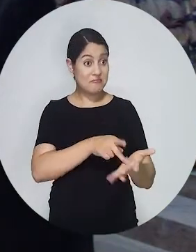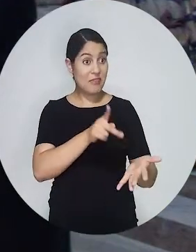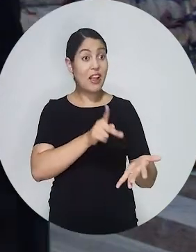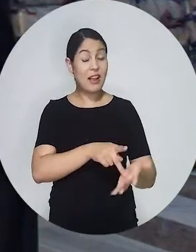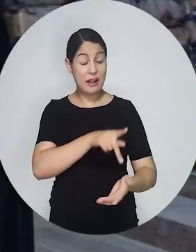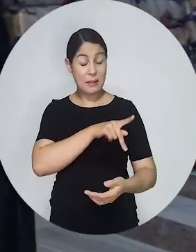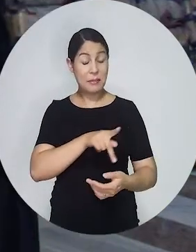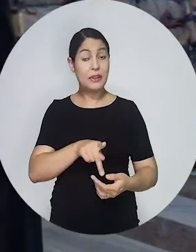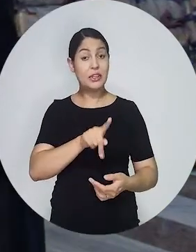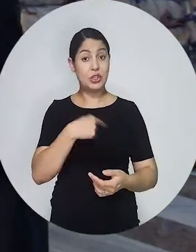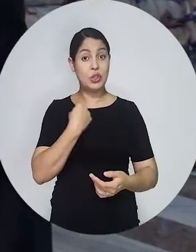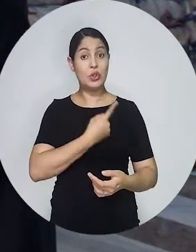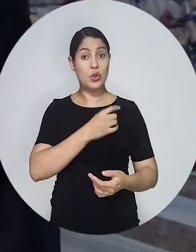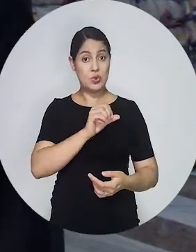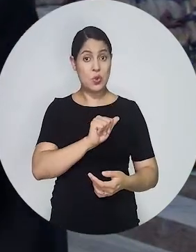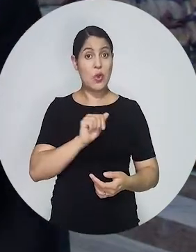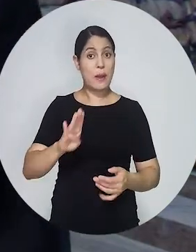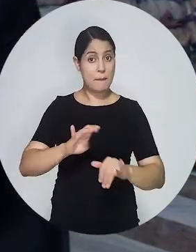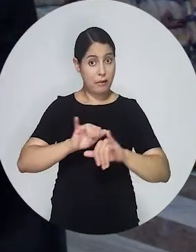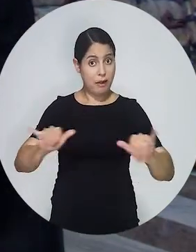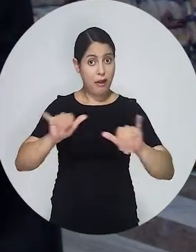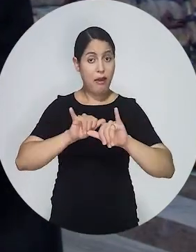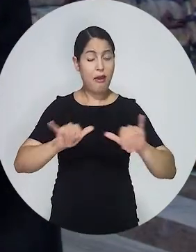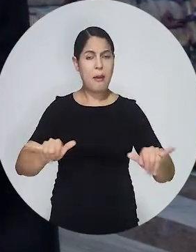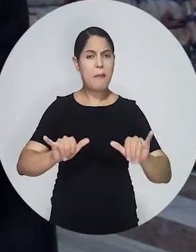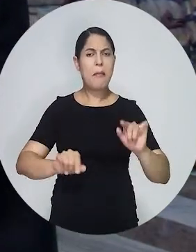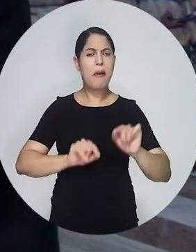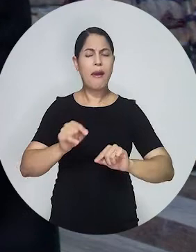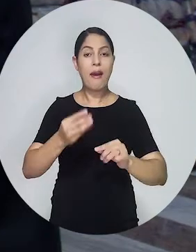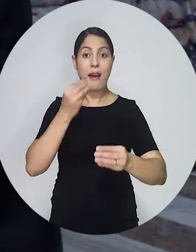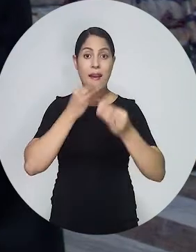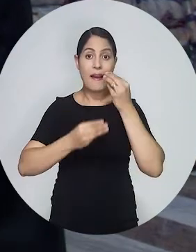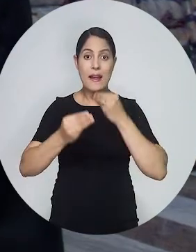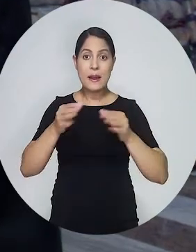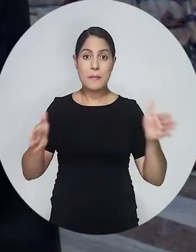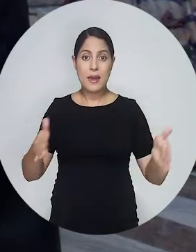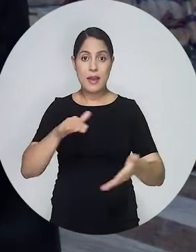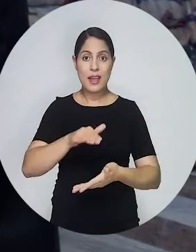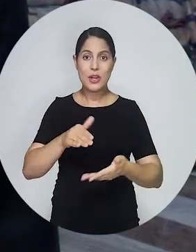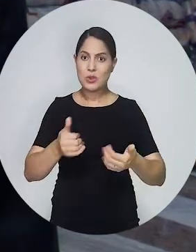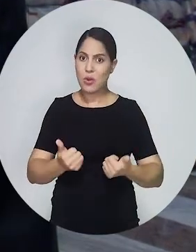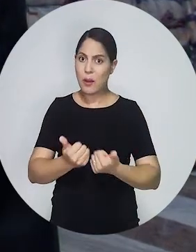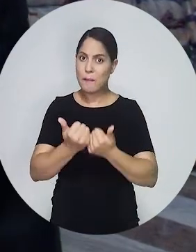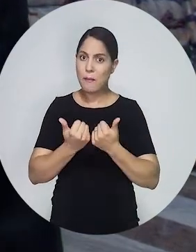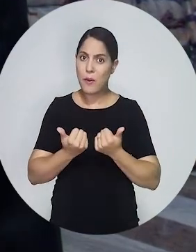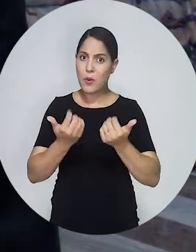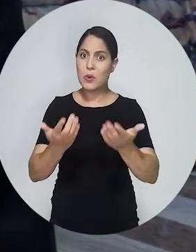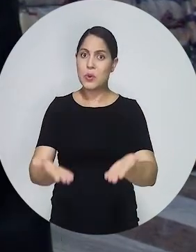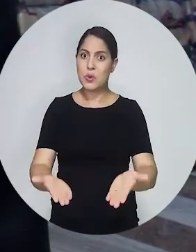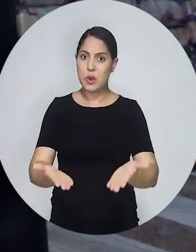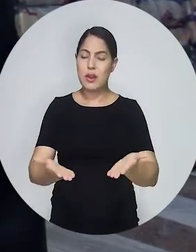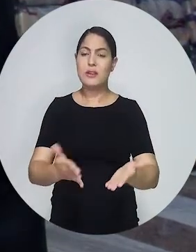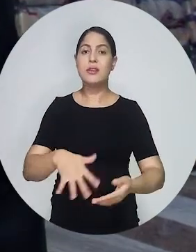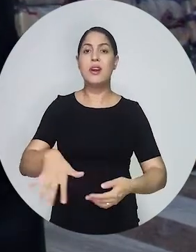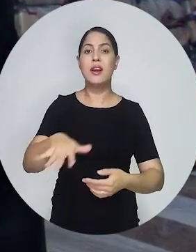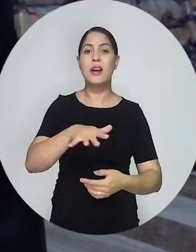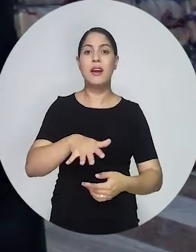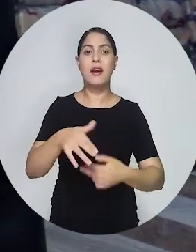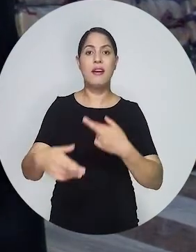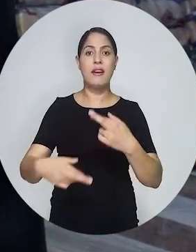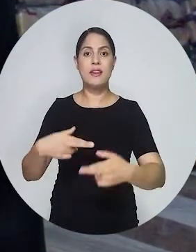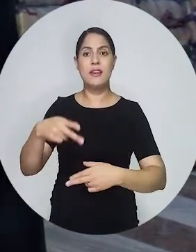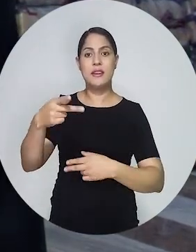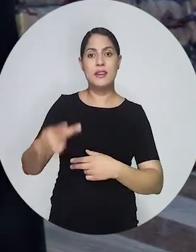Verdade, presidente. A OAB Advocacia fica muito honrada de poder fazer uma campanha doando cestas básicas para os catadores de lixo